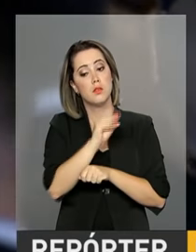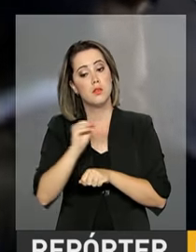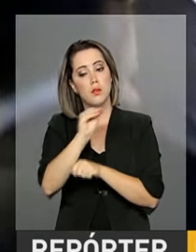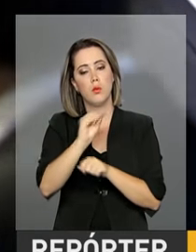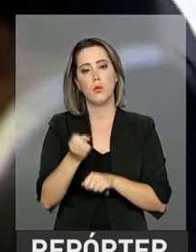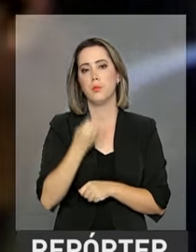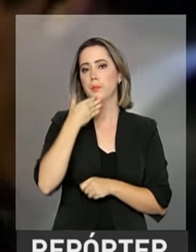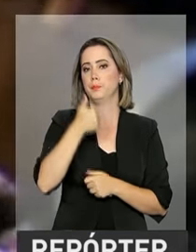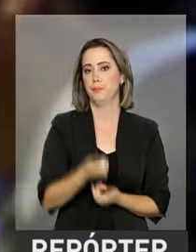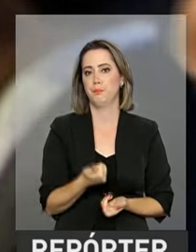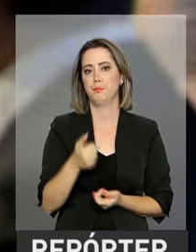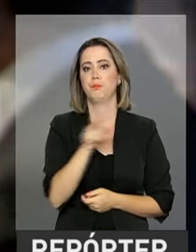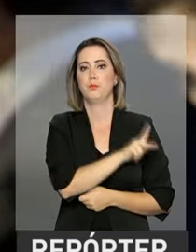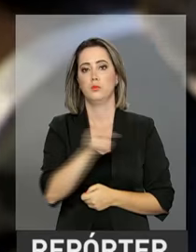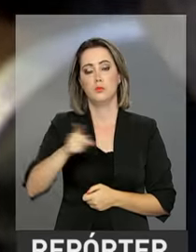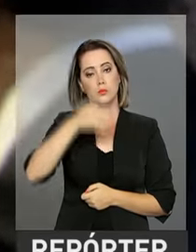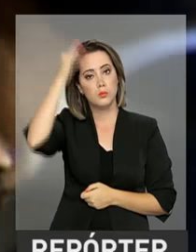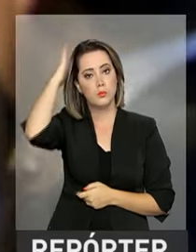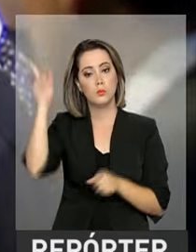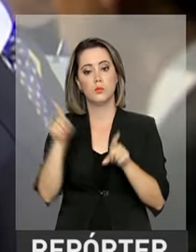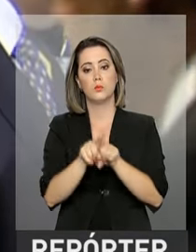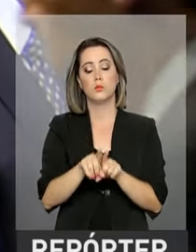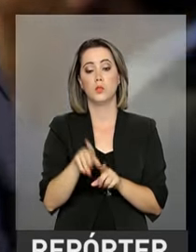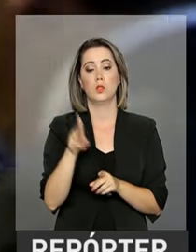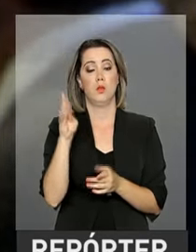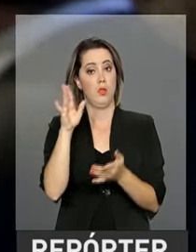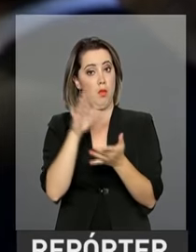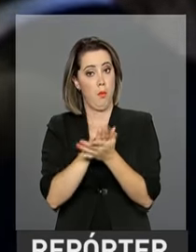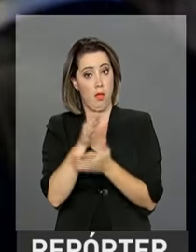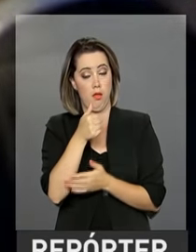O presidente Michel Temer e a primeira-dama Marcela Temer